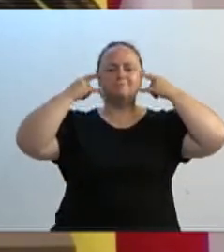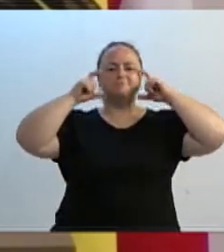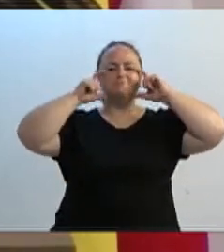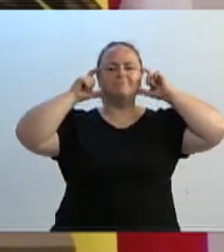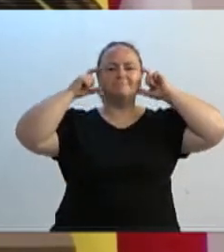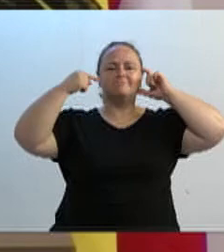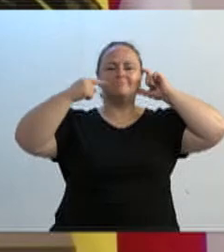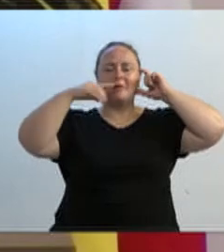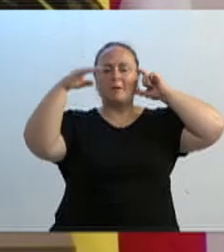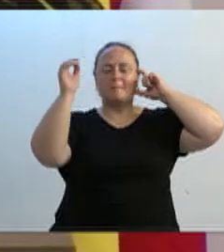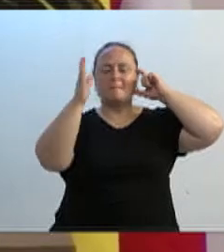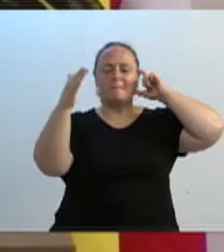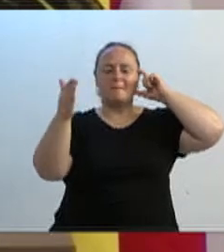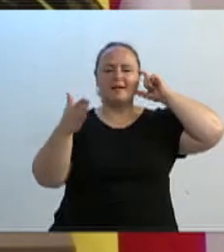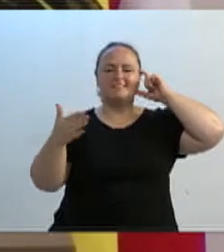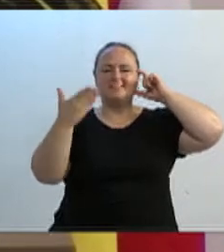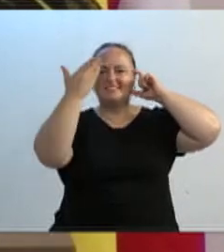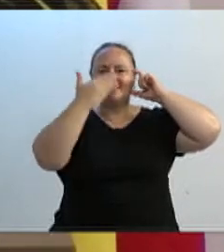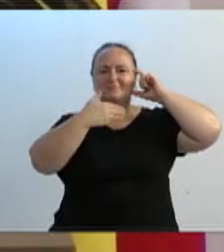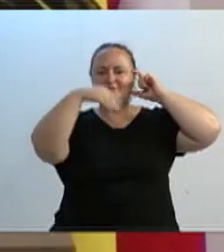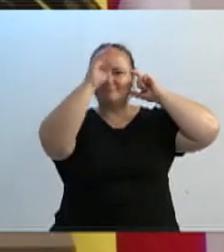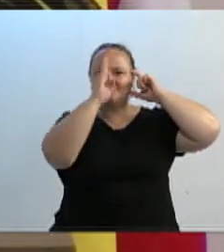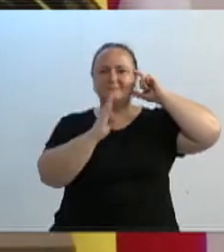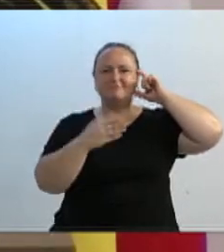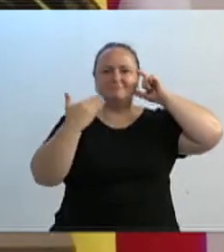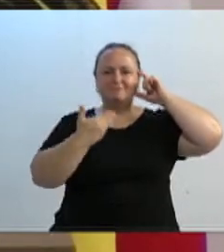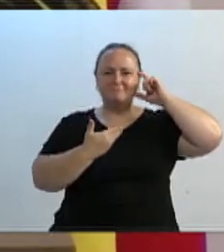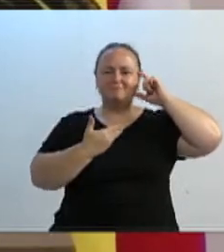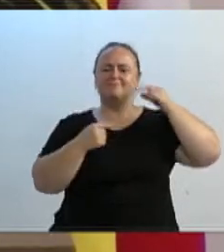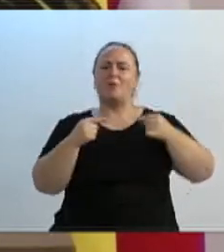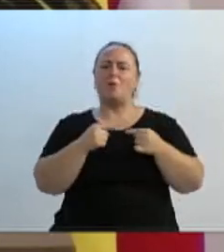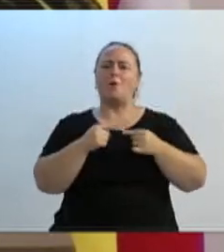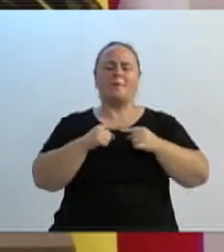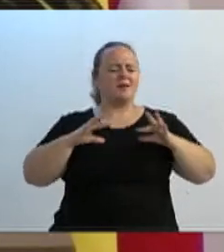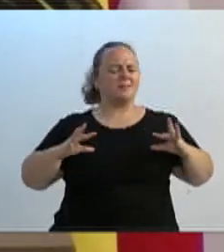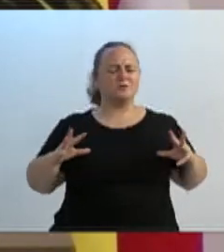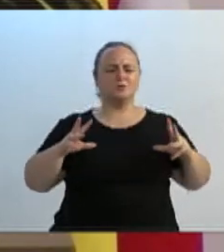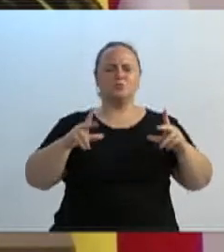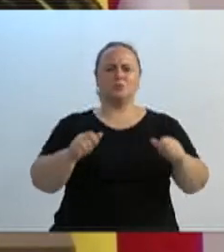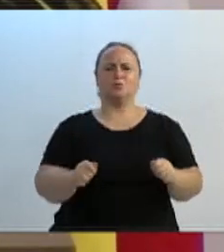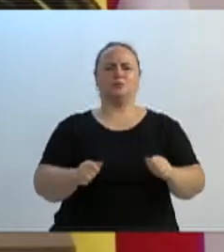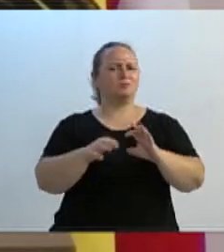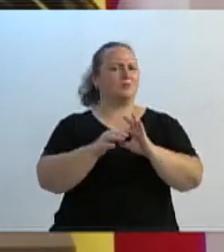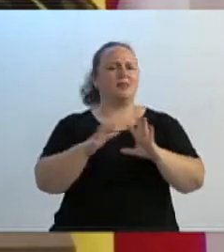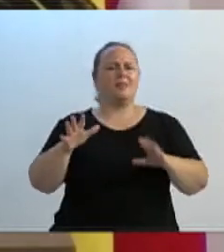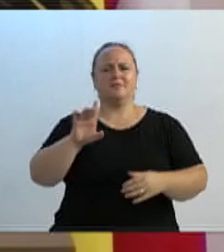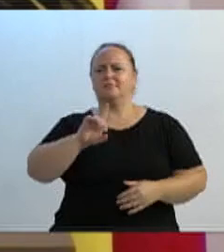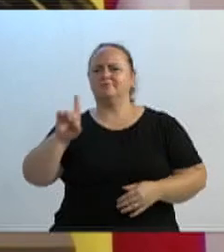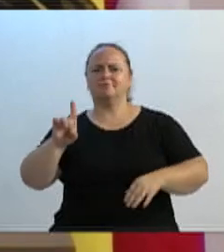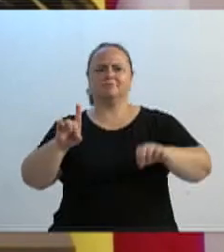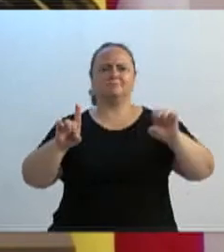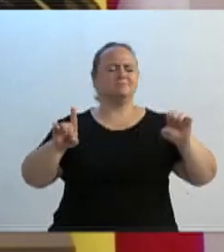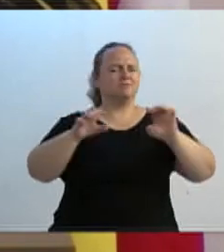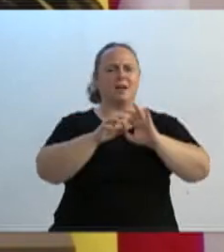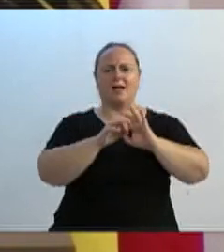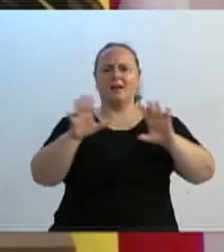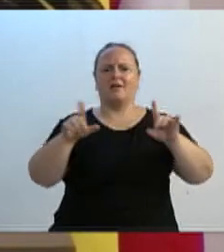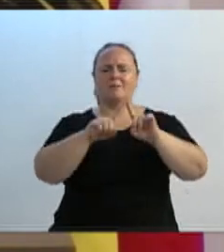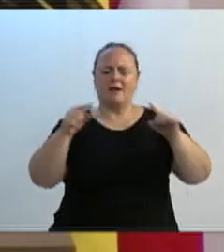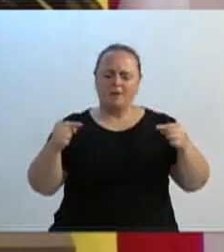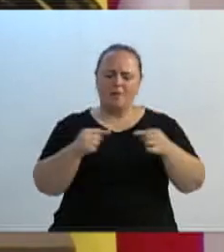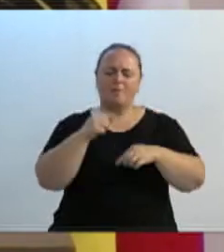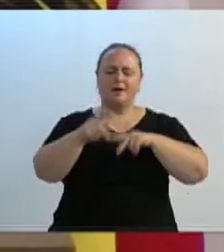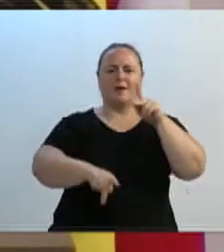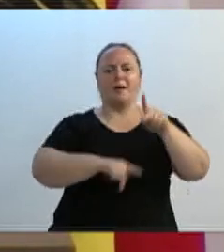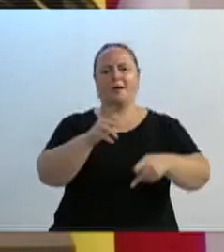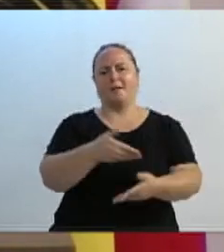bandeira que não é de direita, não é de esquerda, é de todos nós, e nós temos a obrigação de lutarmos diariamente com a oportunidade do mandato que temos,